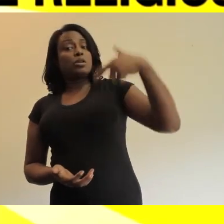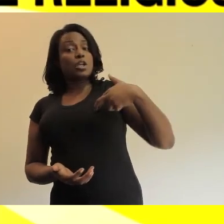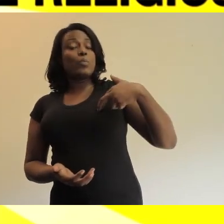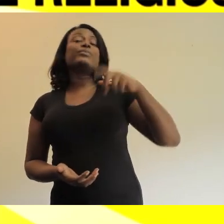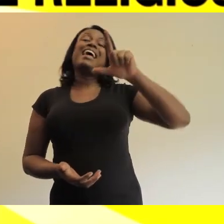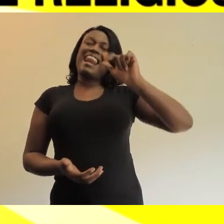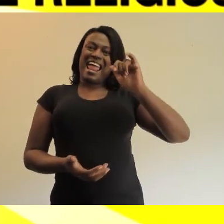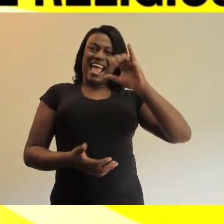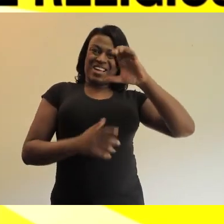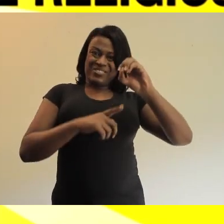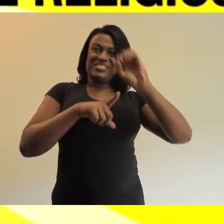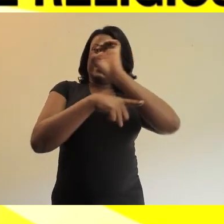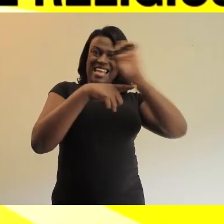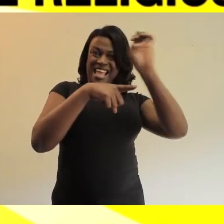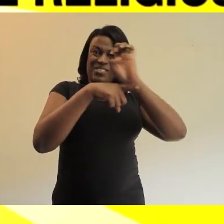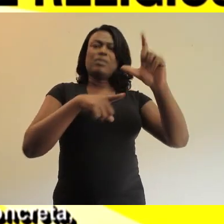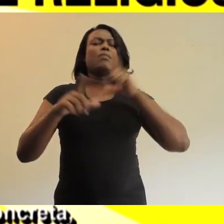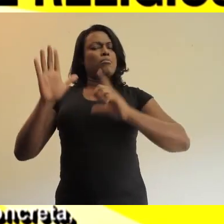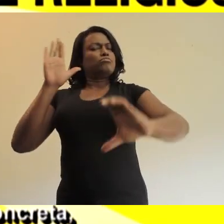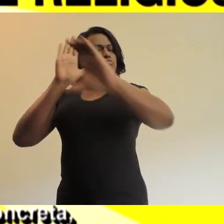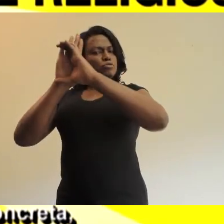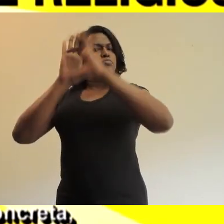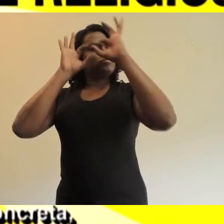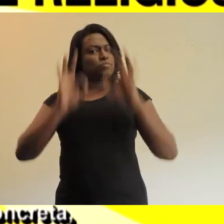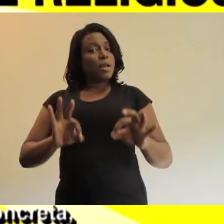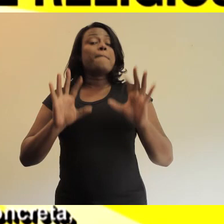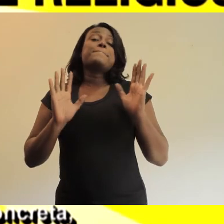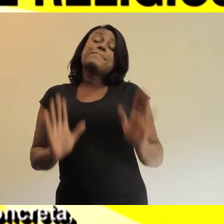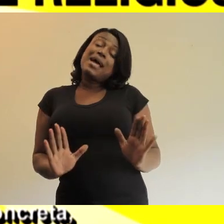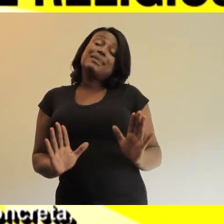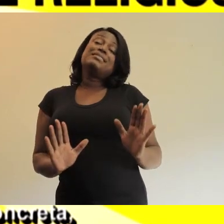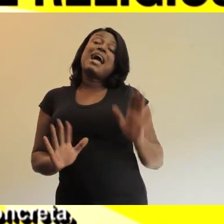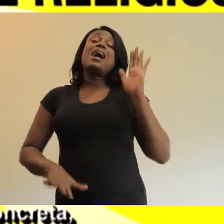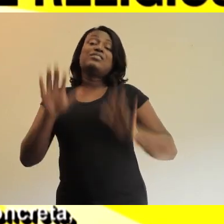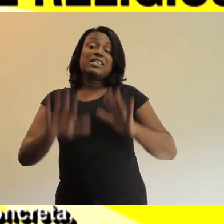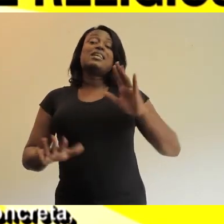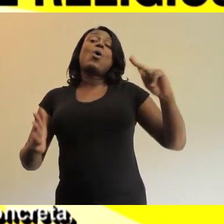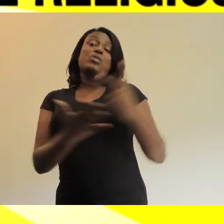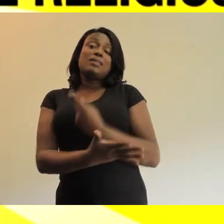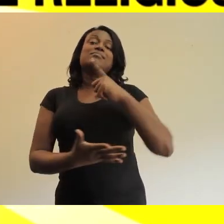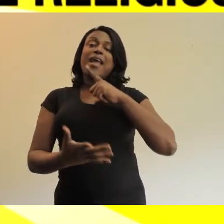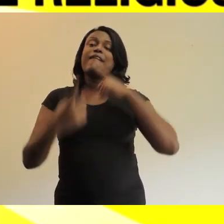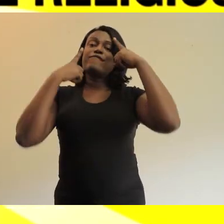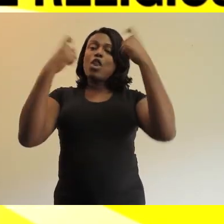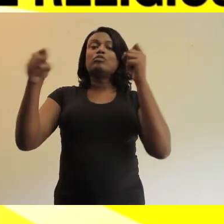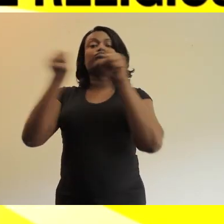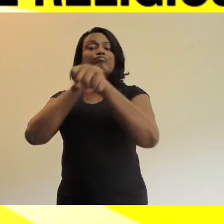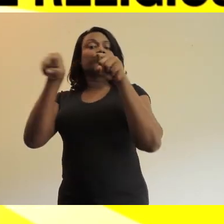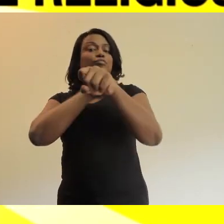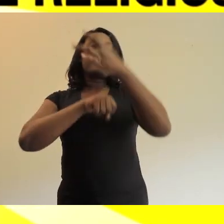laicidade do estado prevista em nossa Constituição ainda são comuns os casos de violência simbólica e concreta a povos de